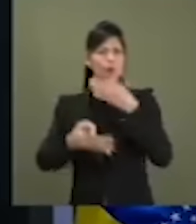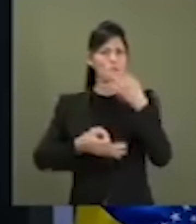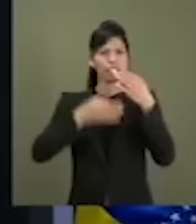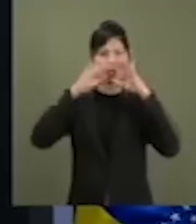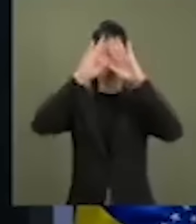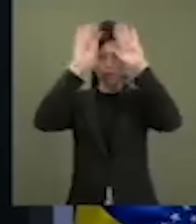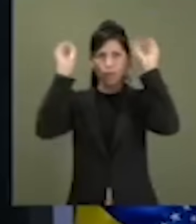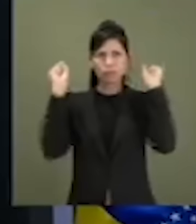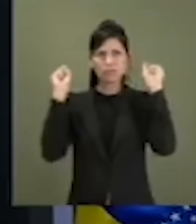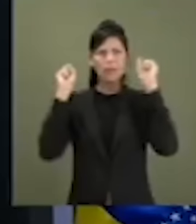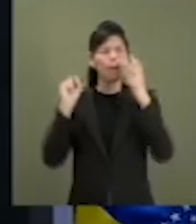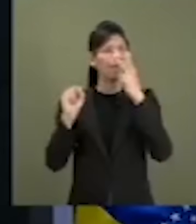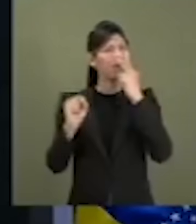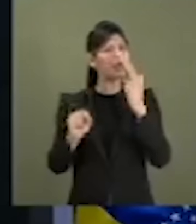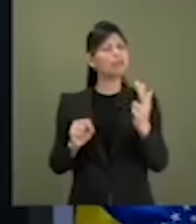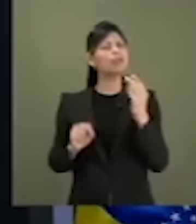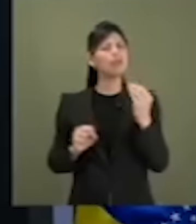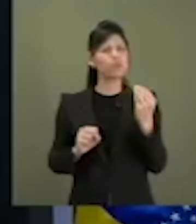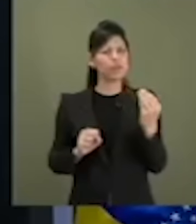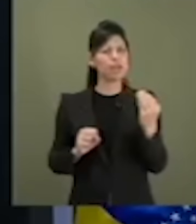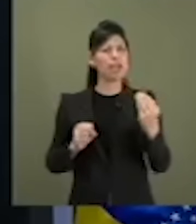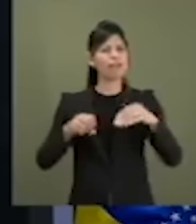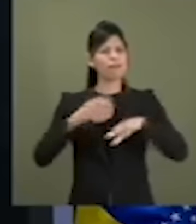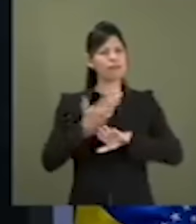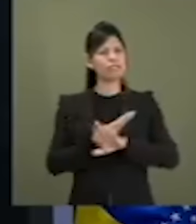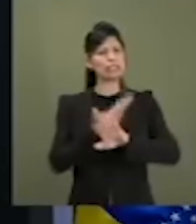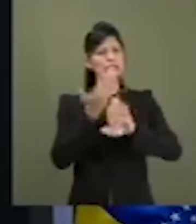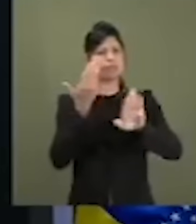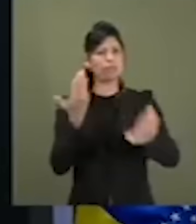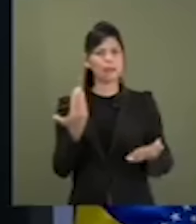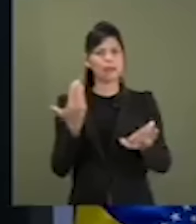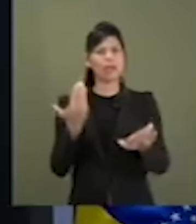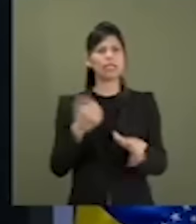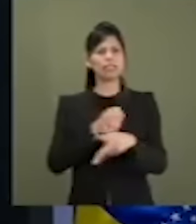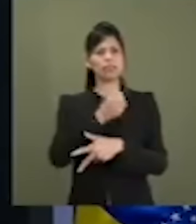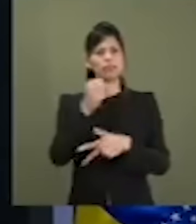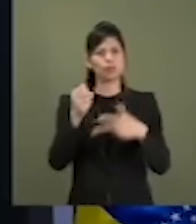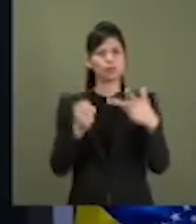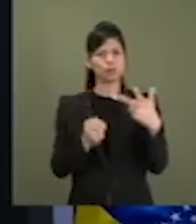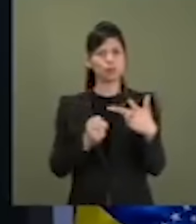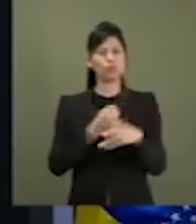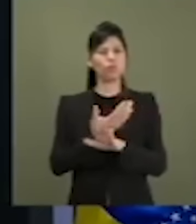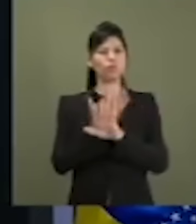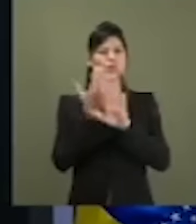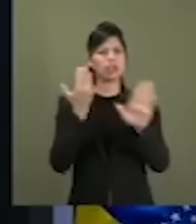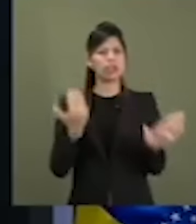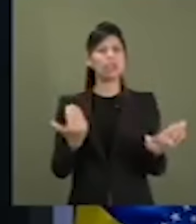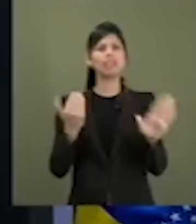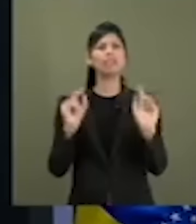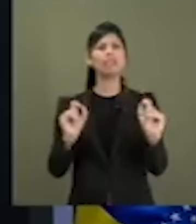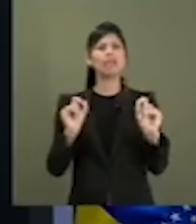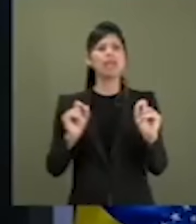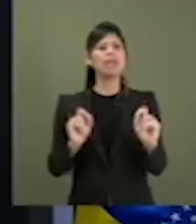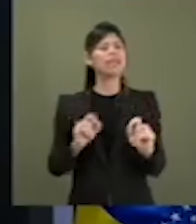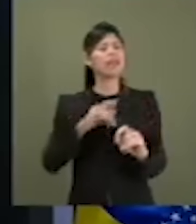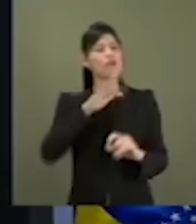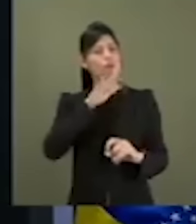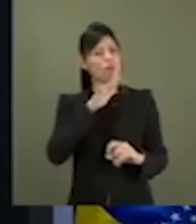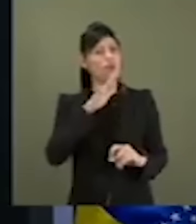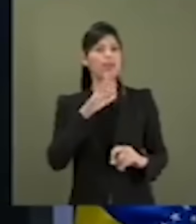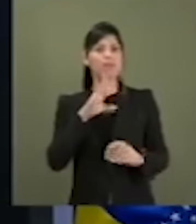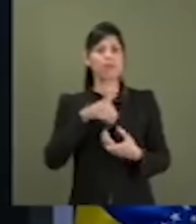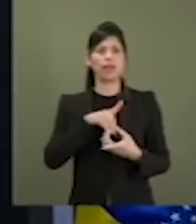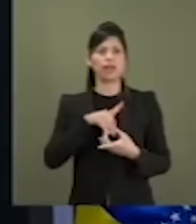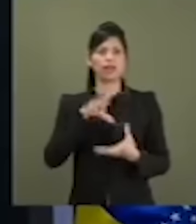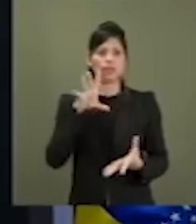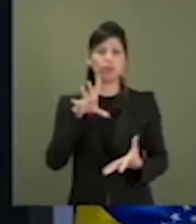de morte a separação de poderes e ofende à própria democracia. Eu espero